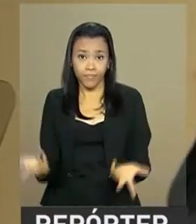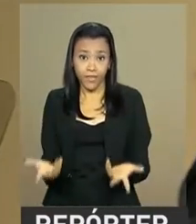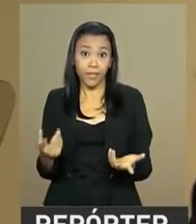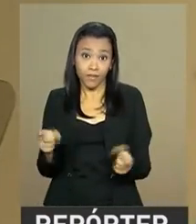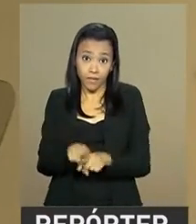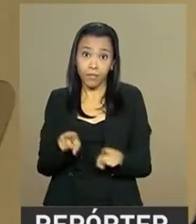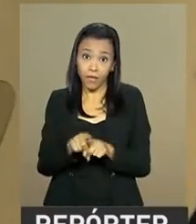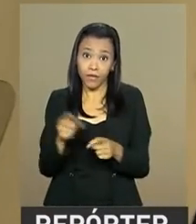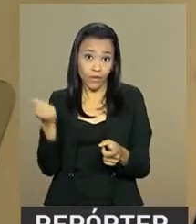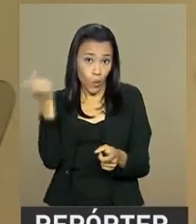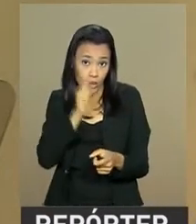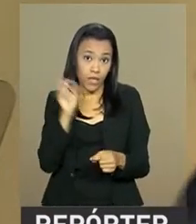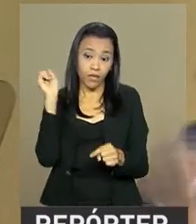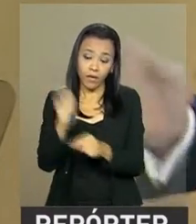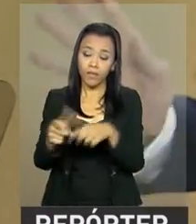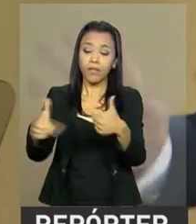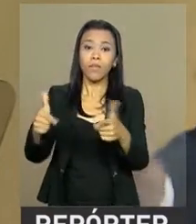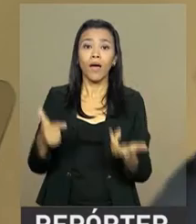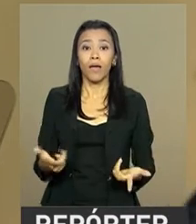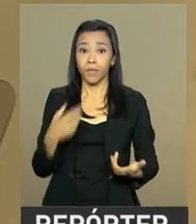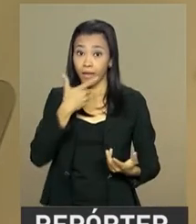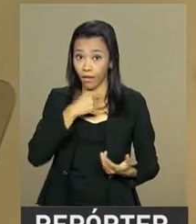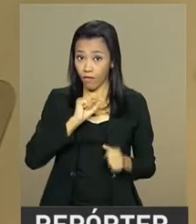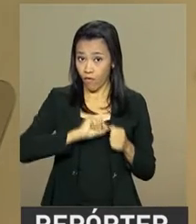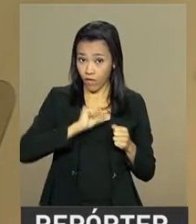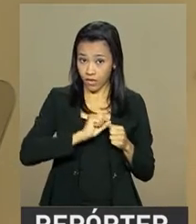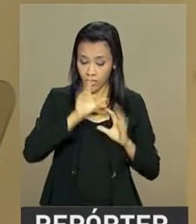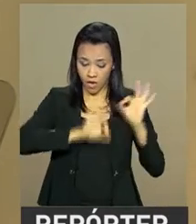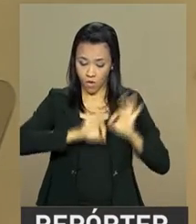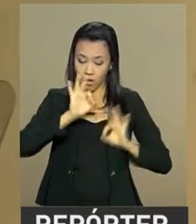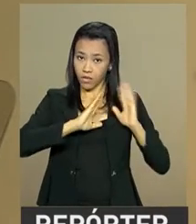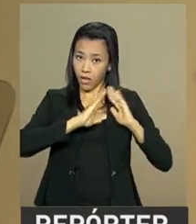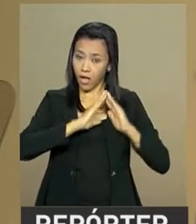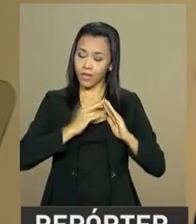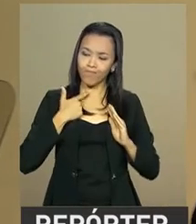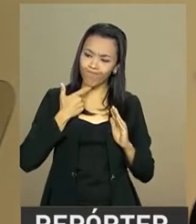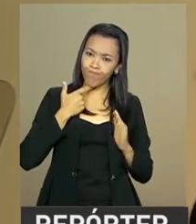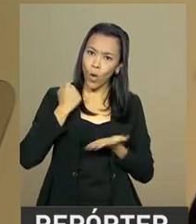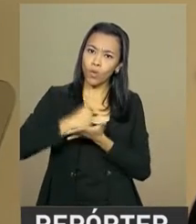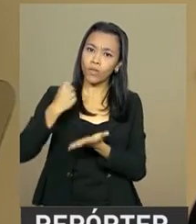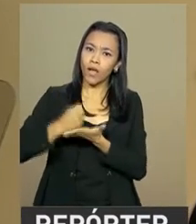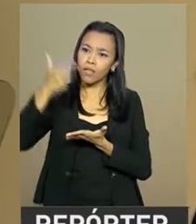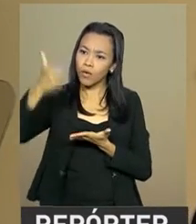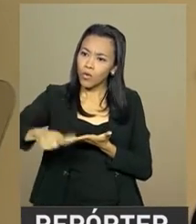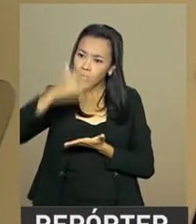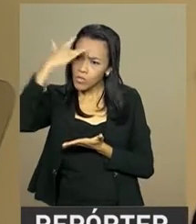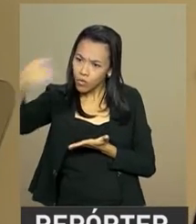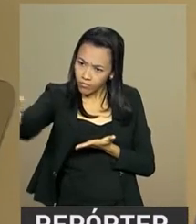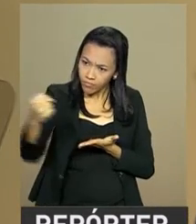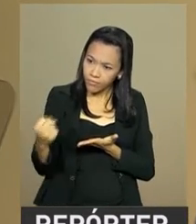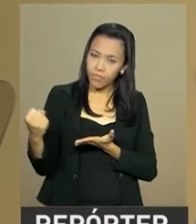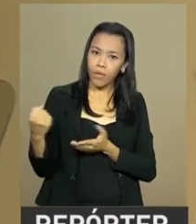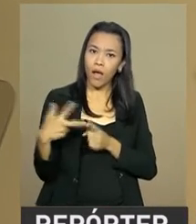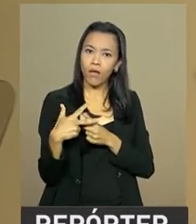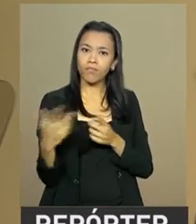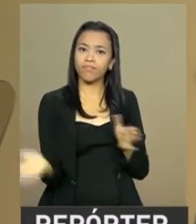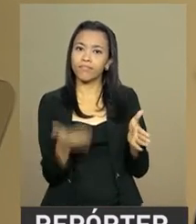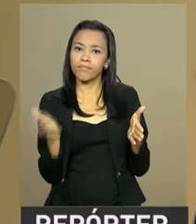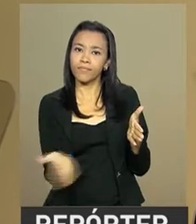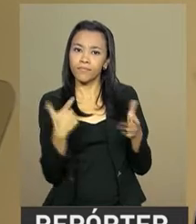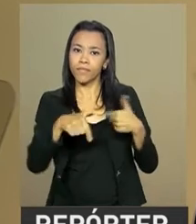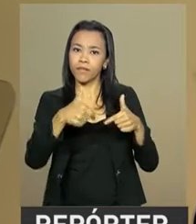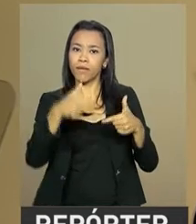gerar emprego quem sabe é quem for a sua casa contrata mais uma pessoa ainda que o episódio que transitoriamente